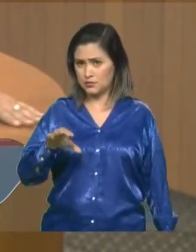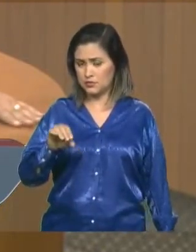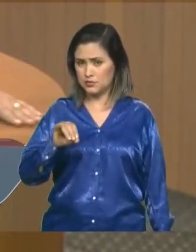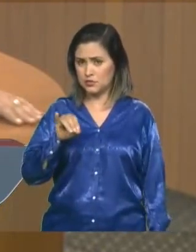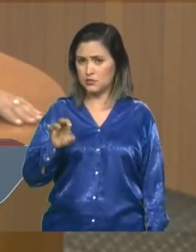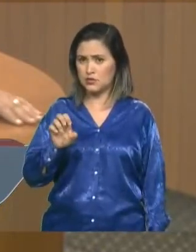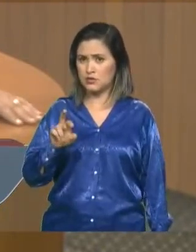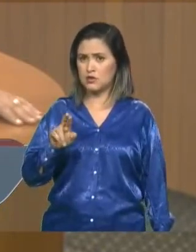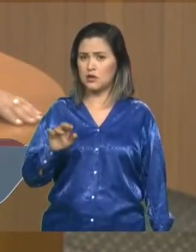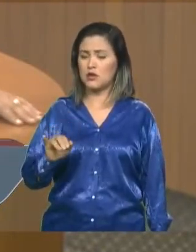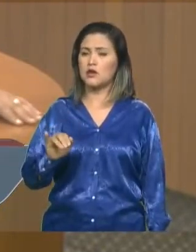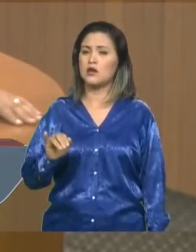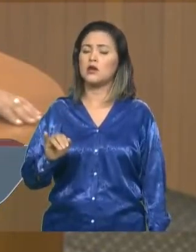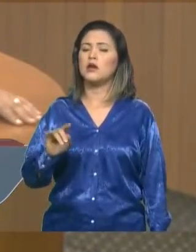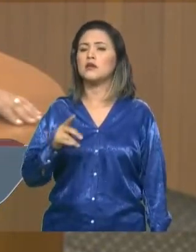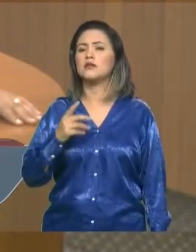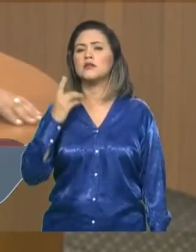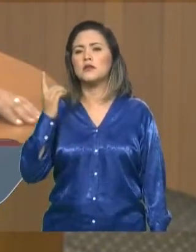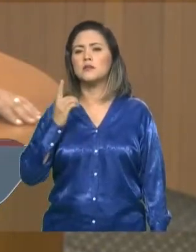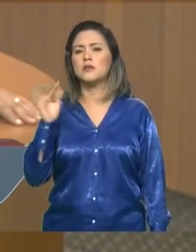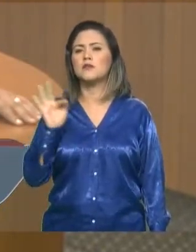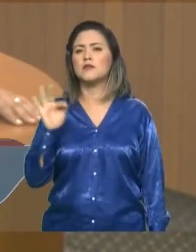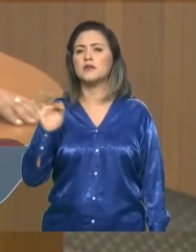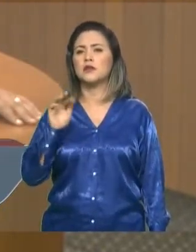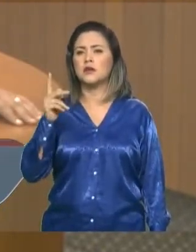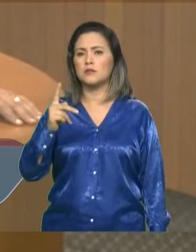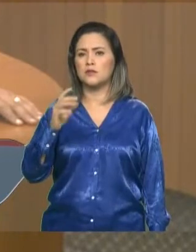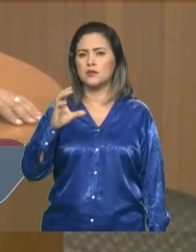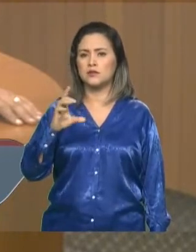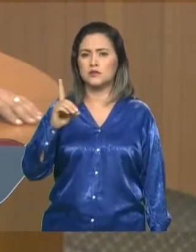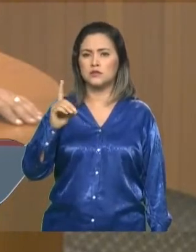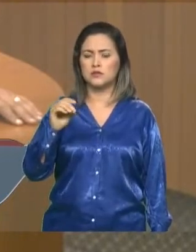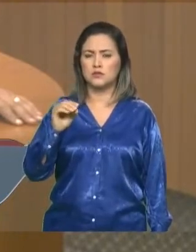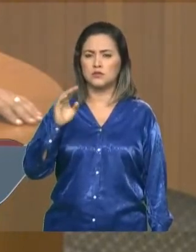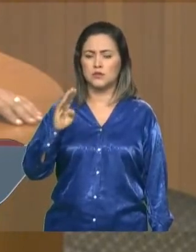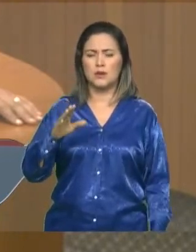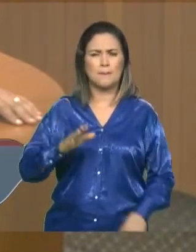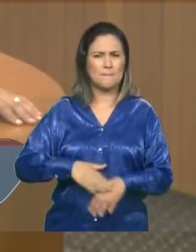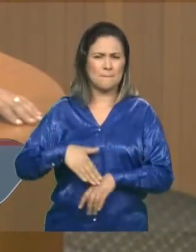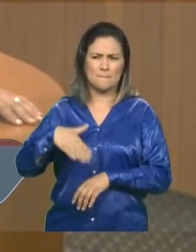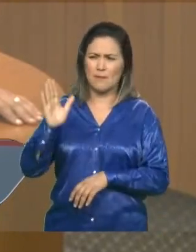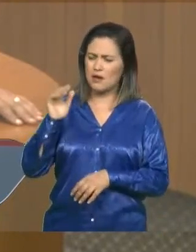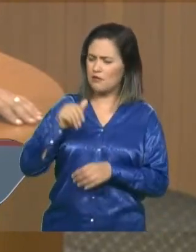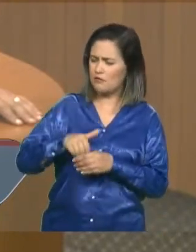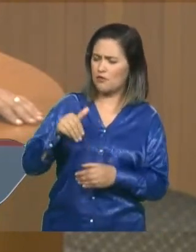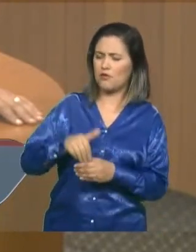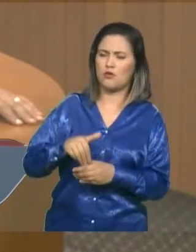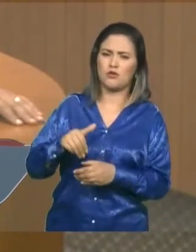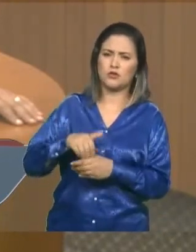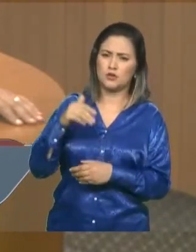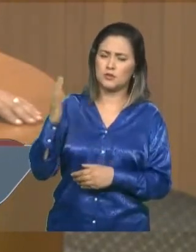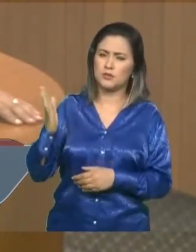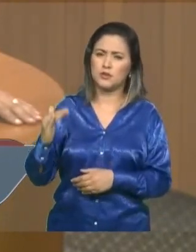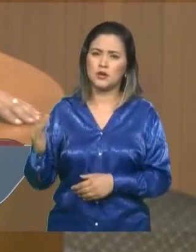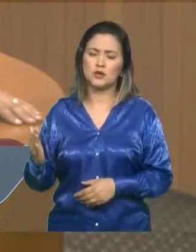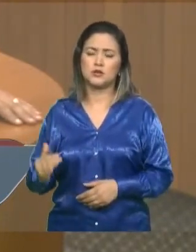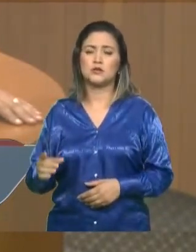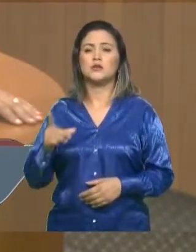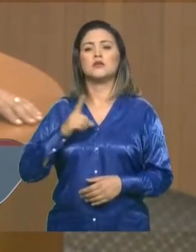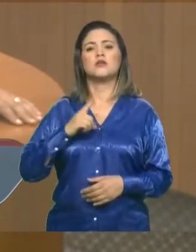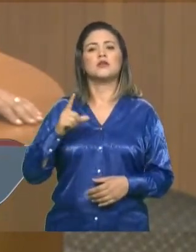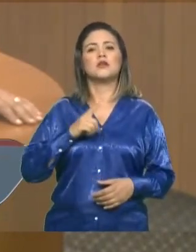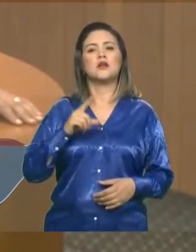federal do PCdoB mais votado de todo o Brasil, teve a sua reeleição